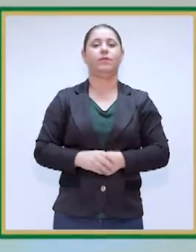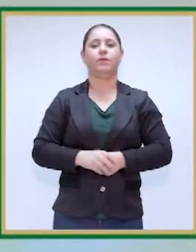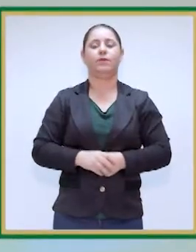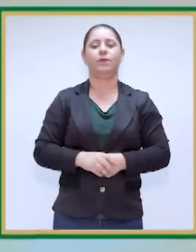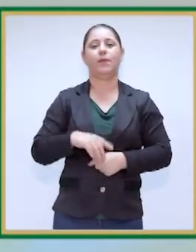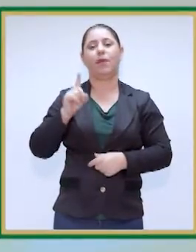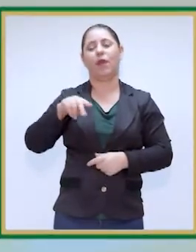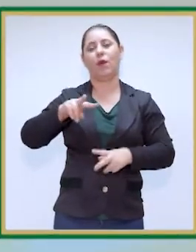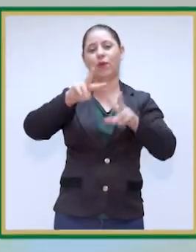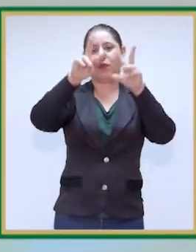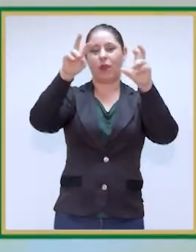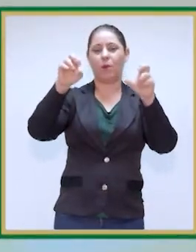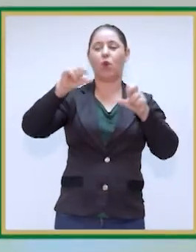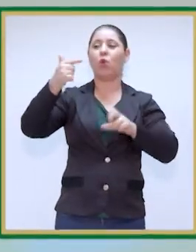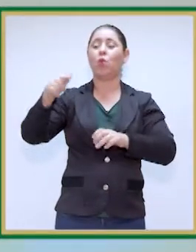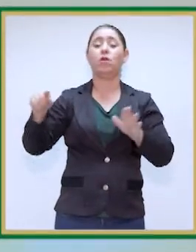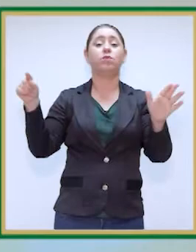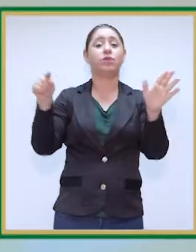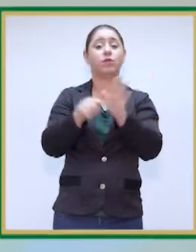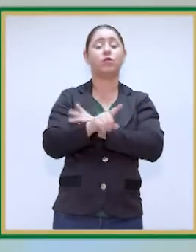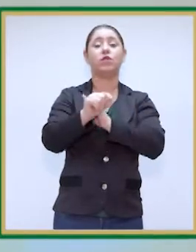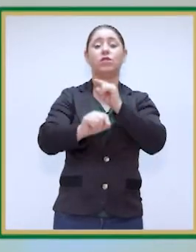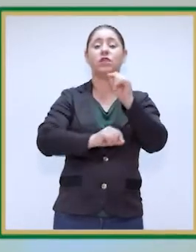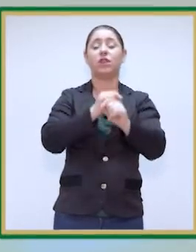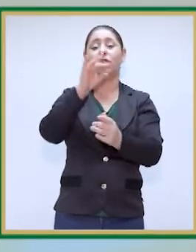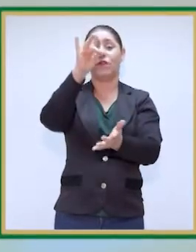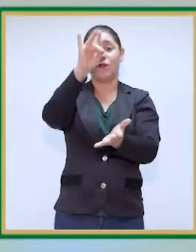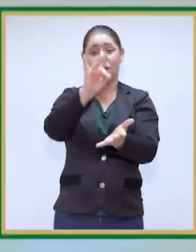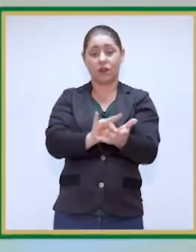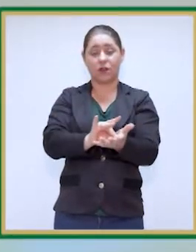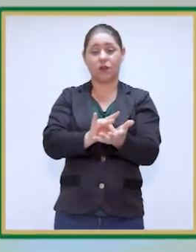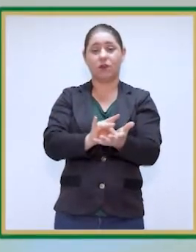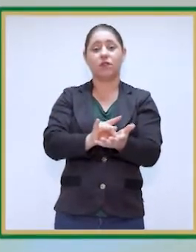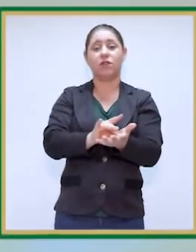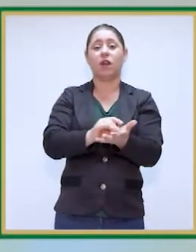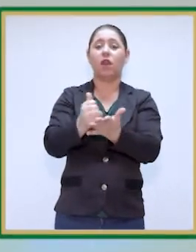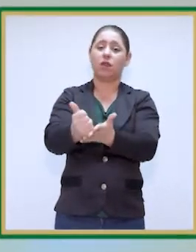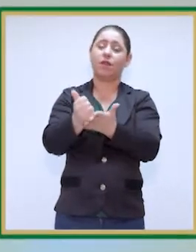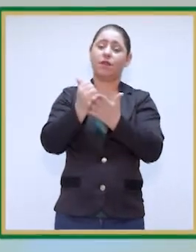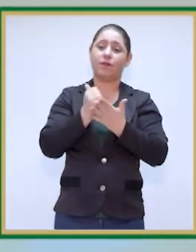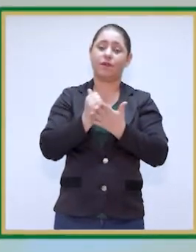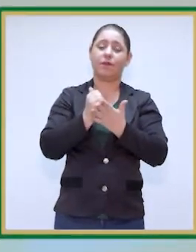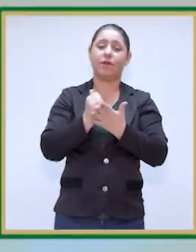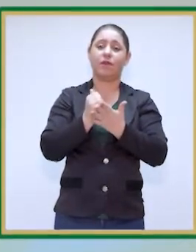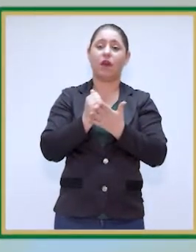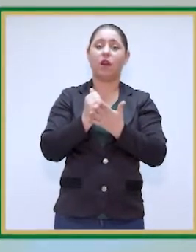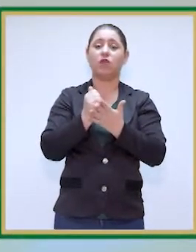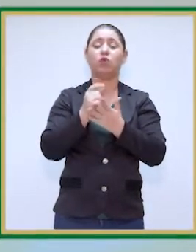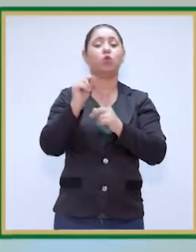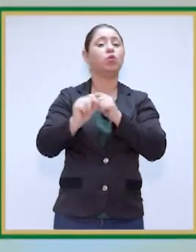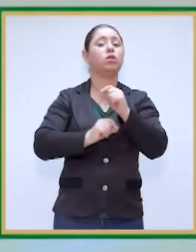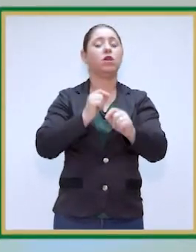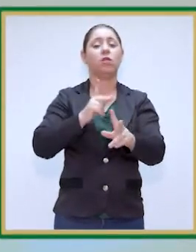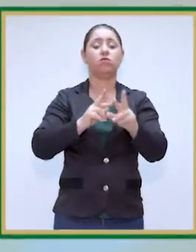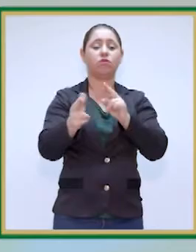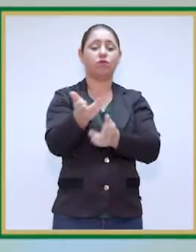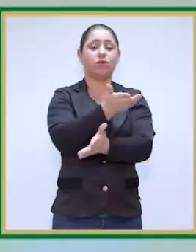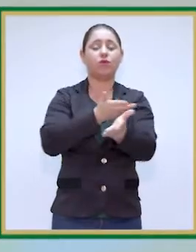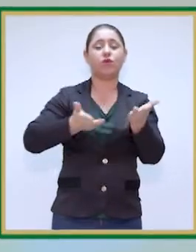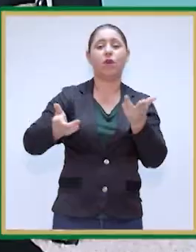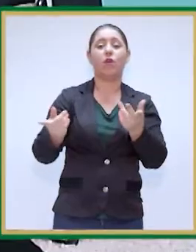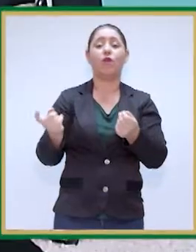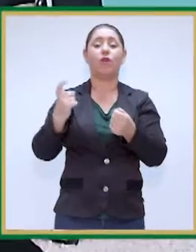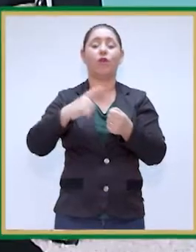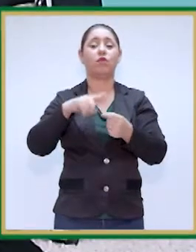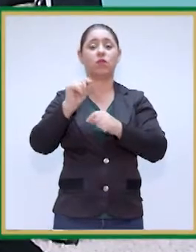esse já era um assunto da nossa próxima pergunta, que era o que de fato realmente traz essa ressocialização, né?